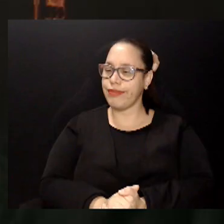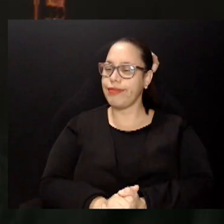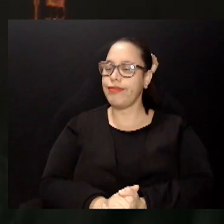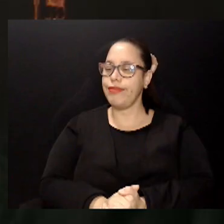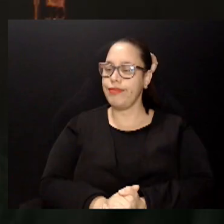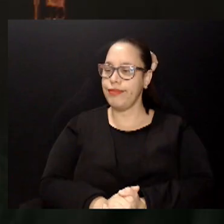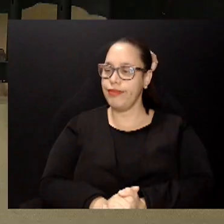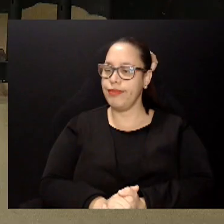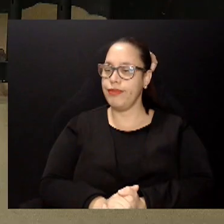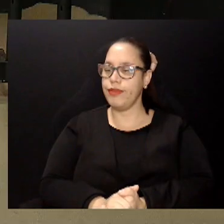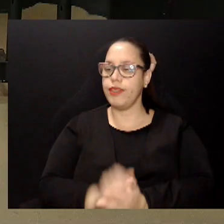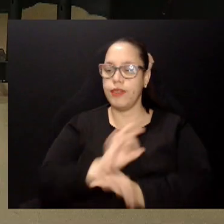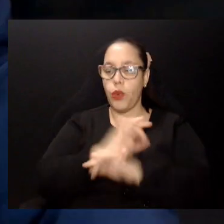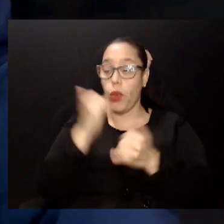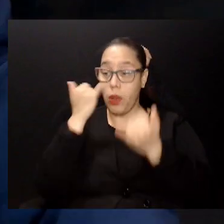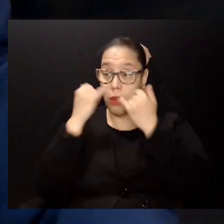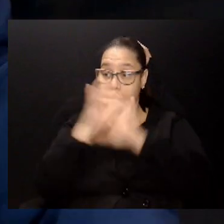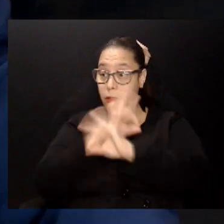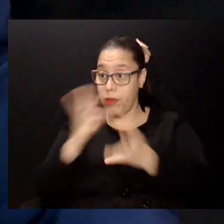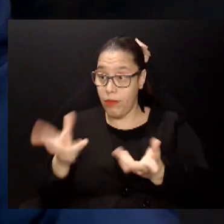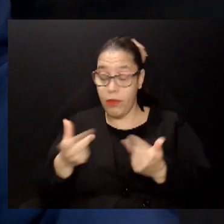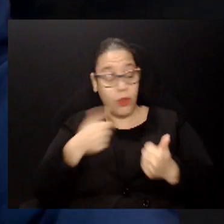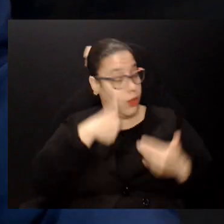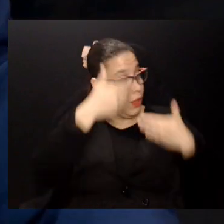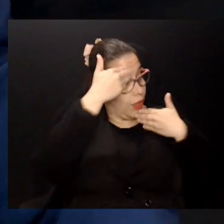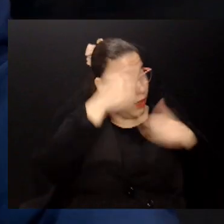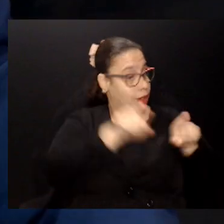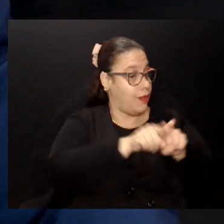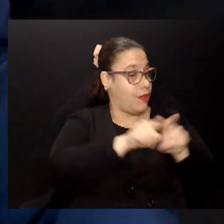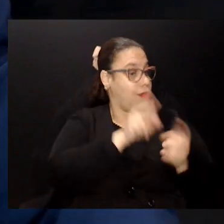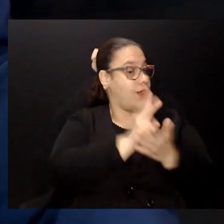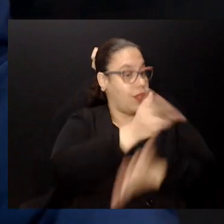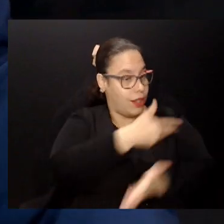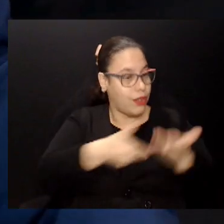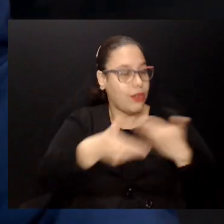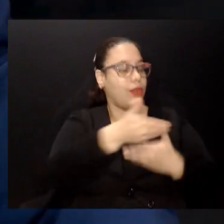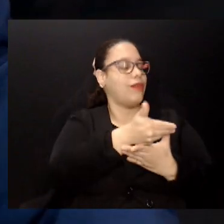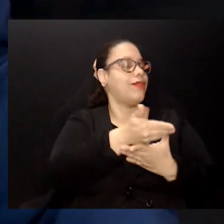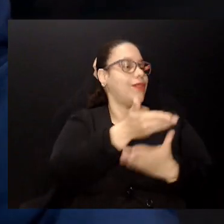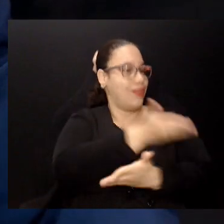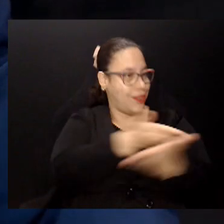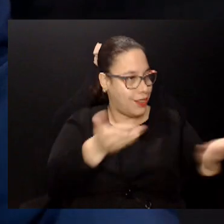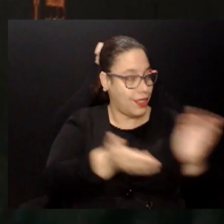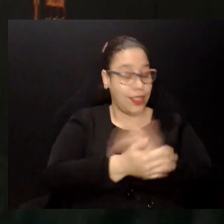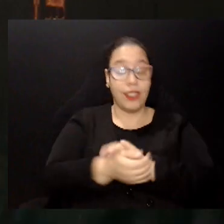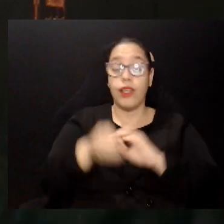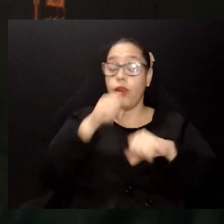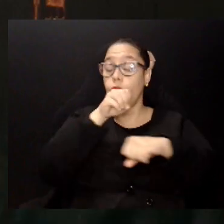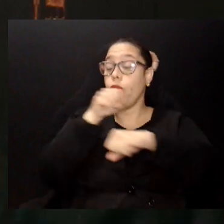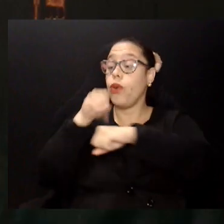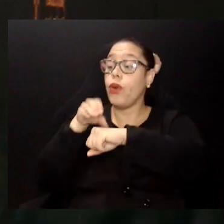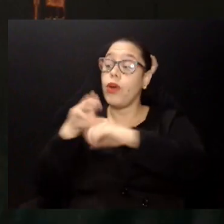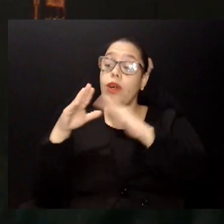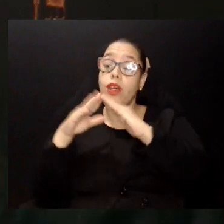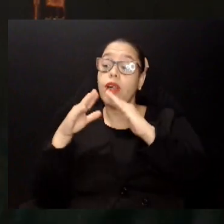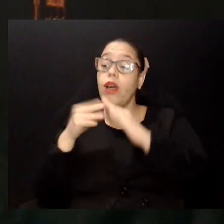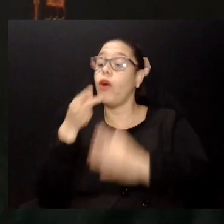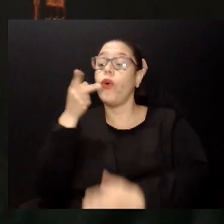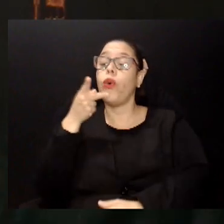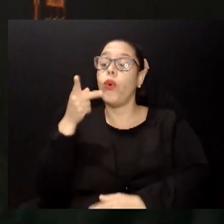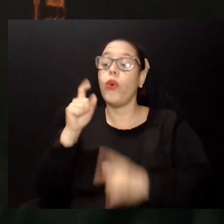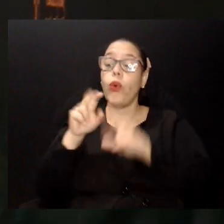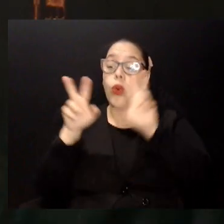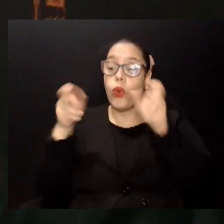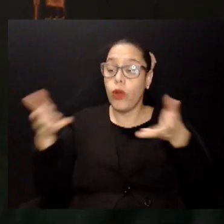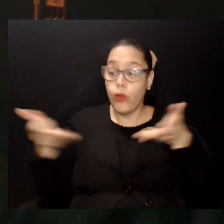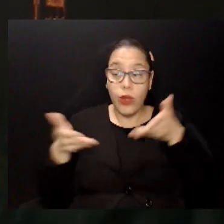viu? Também agradeço e espero ter contribuído com vocês. Deixa uma dica para quem está em casa referente ao nosso tema de hoje, para quem